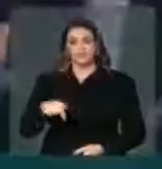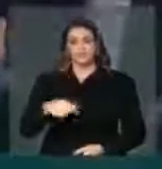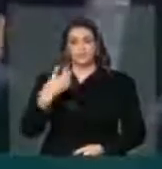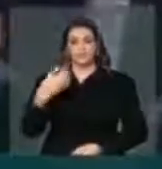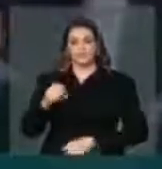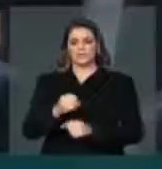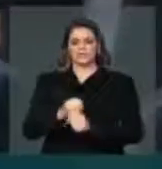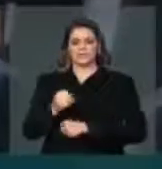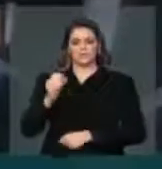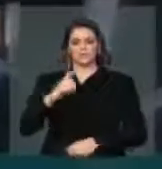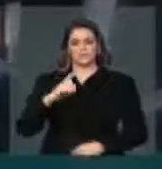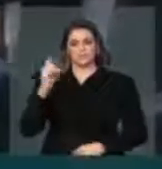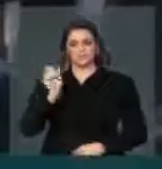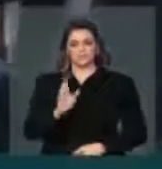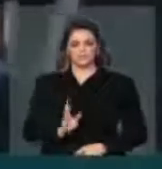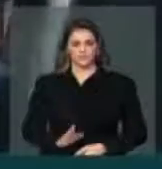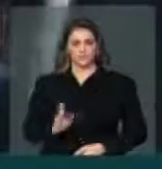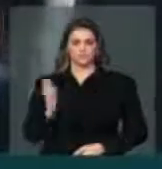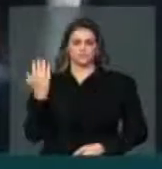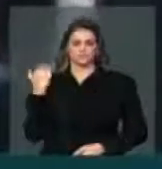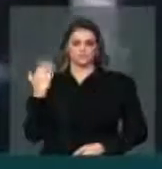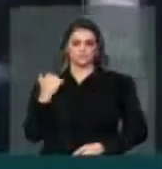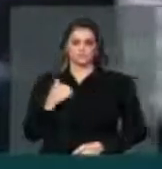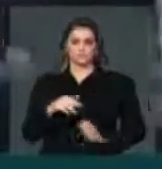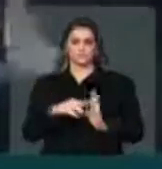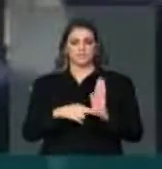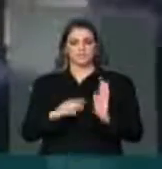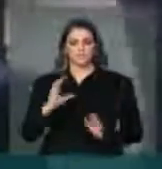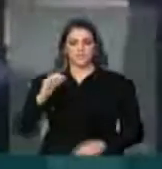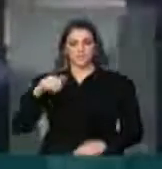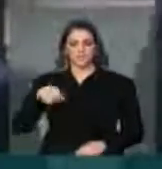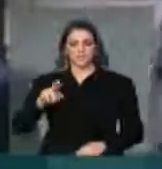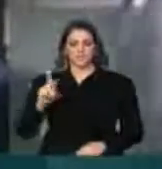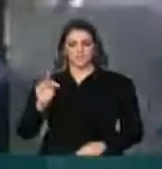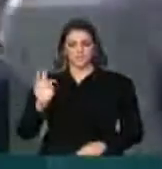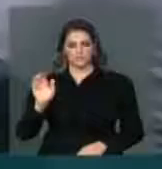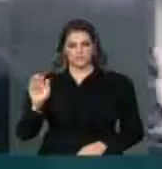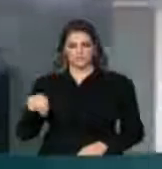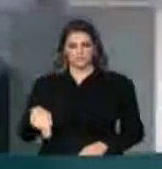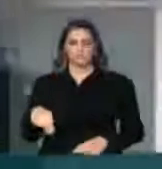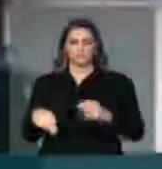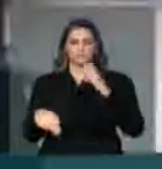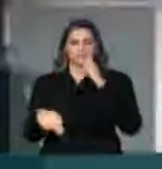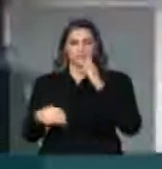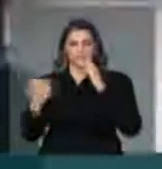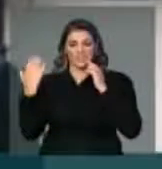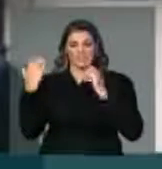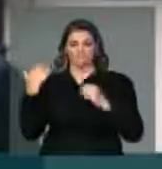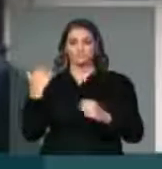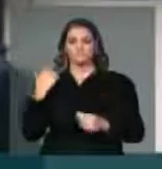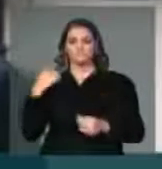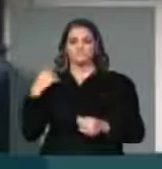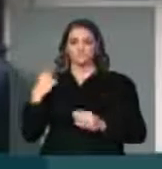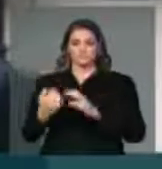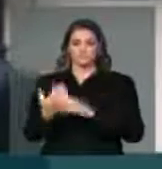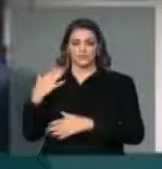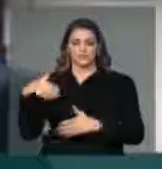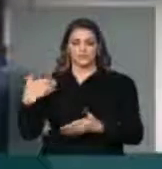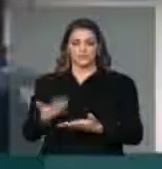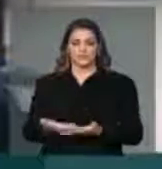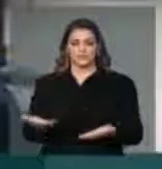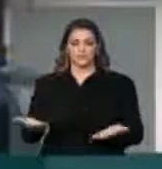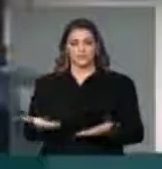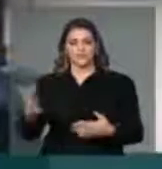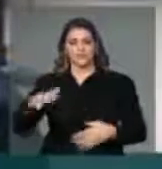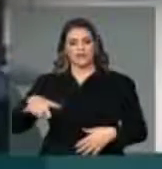e, portanto, instituído por uma resolução do CONTRAN. Desde a sua adoção até o momento, o setor automotivo